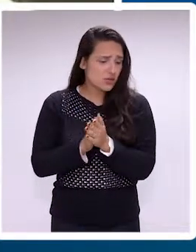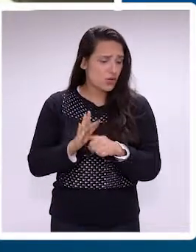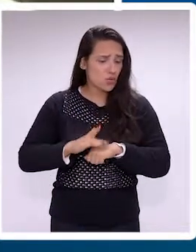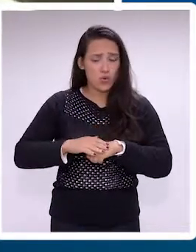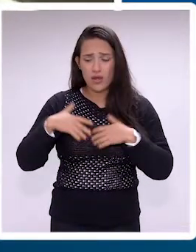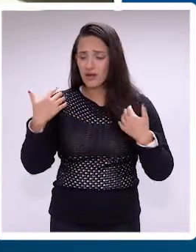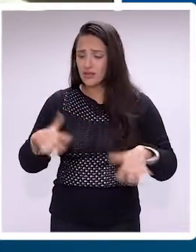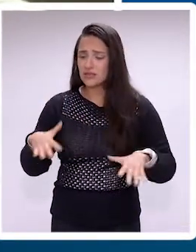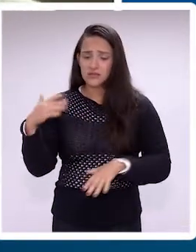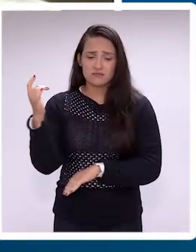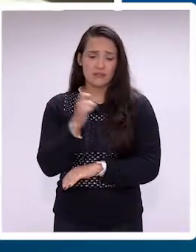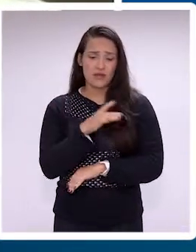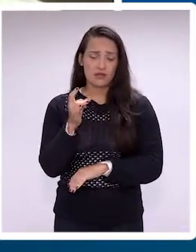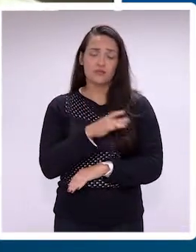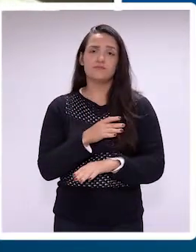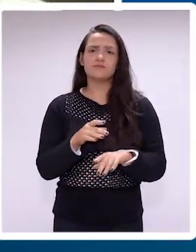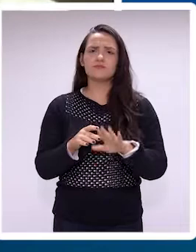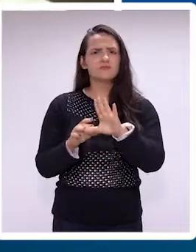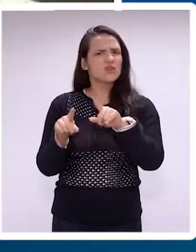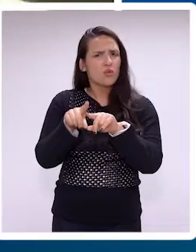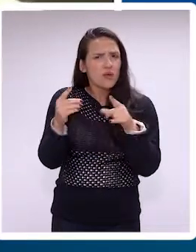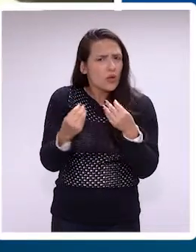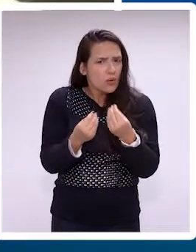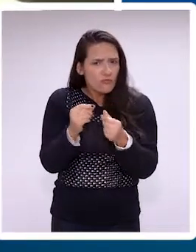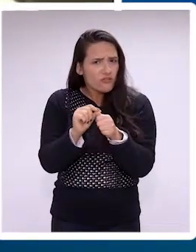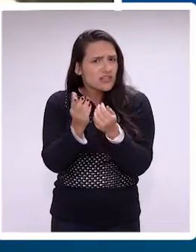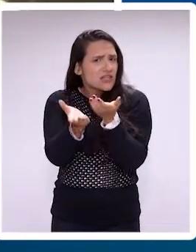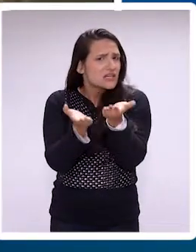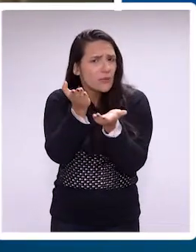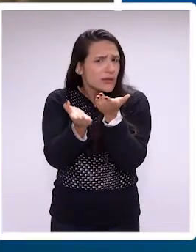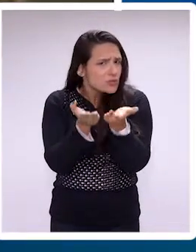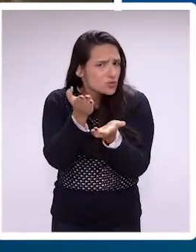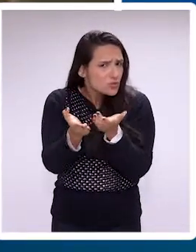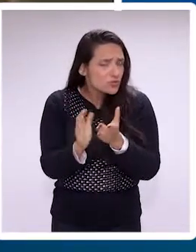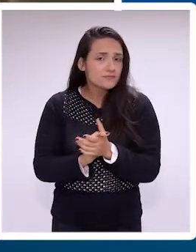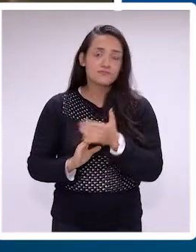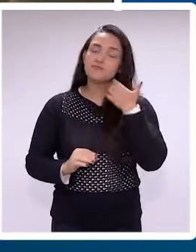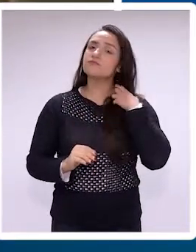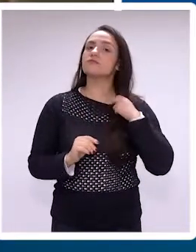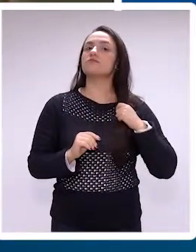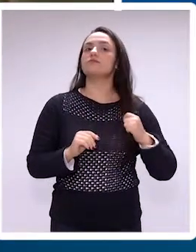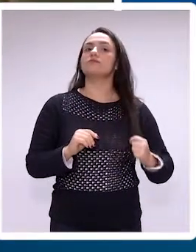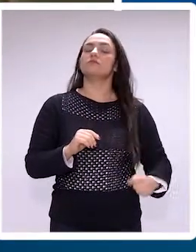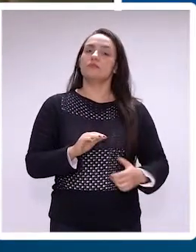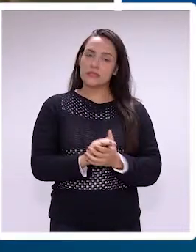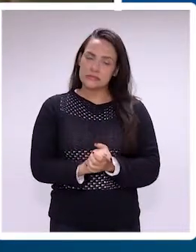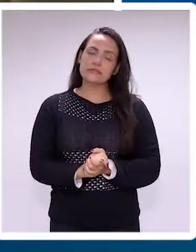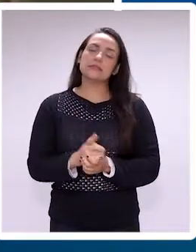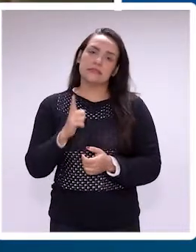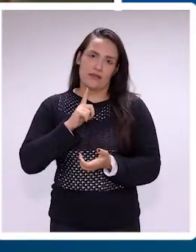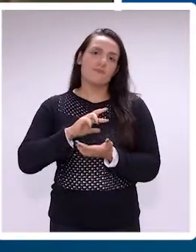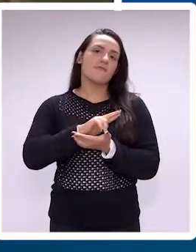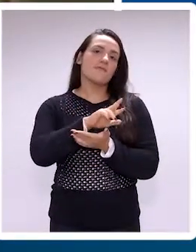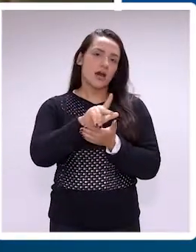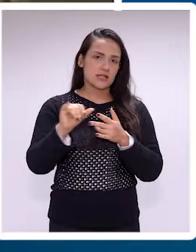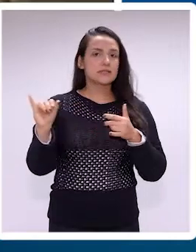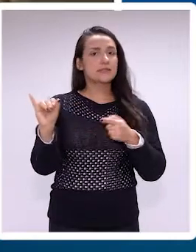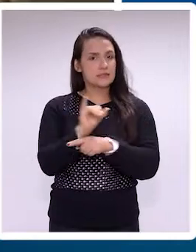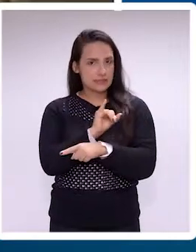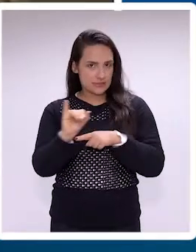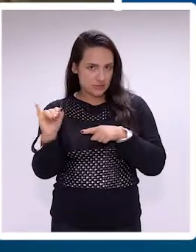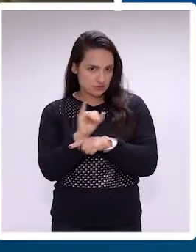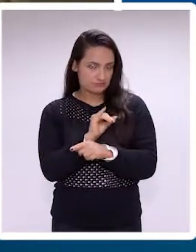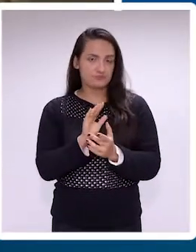ansiedade. E o indivíduo, quais que são as formas de tratamento? Existem várias formas de